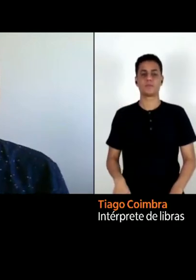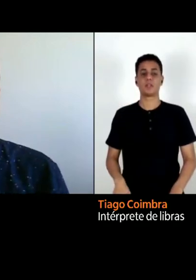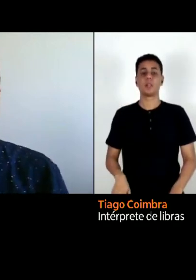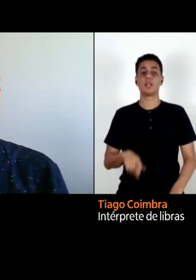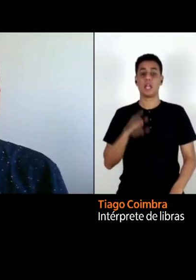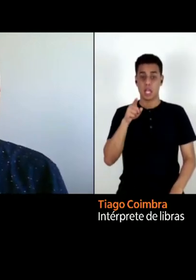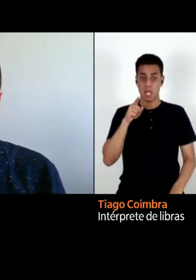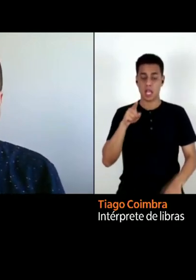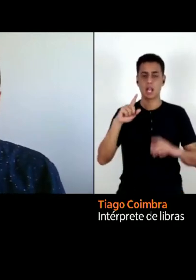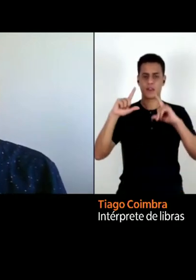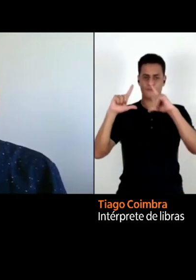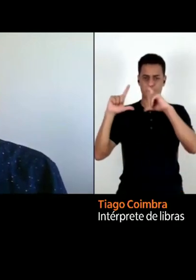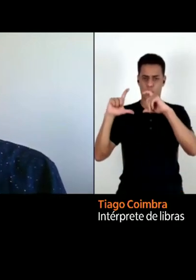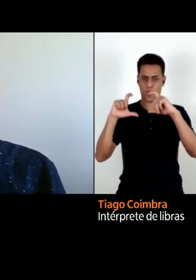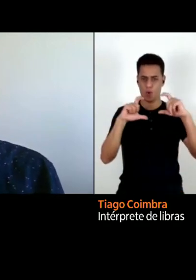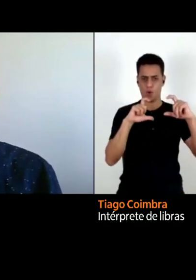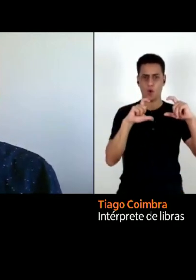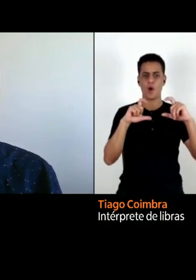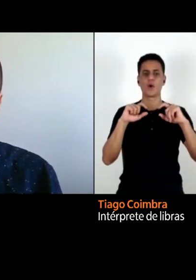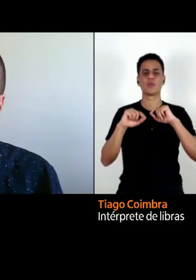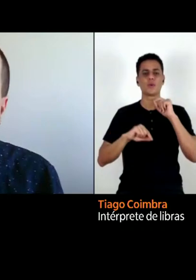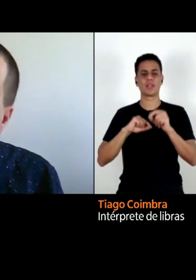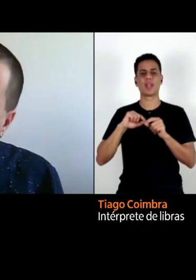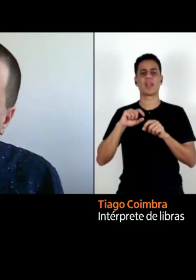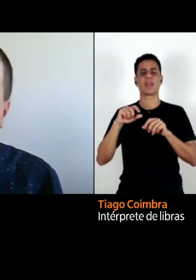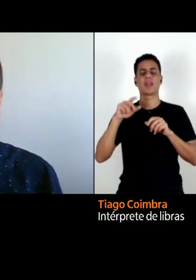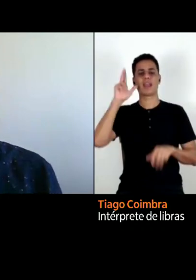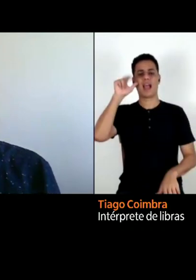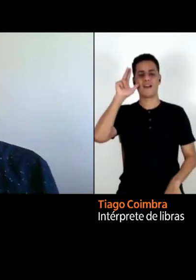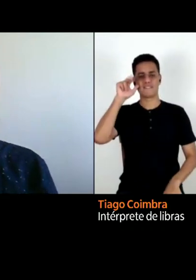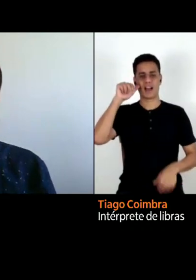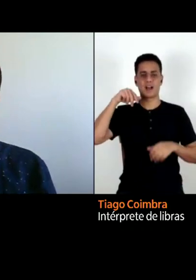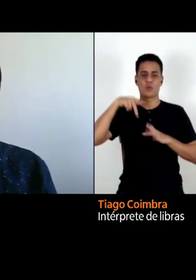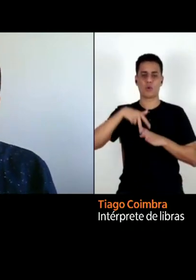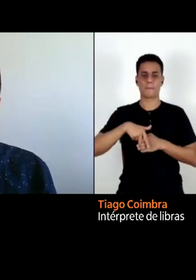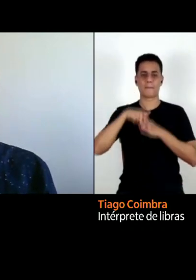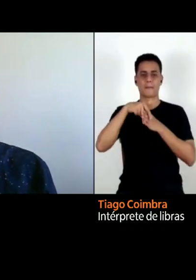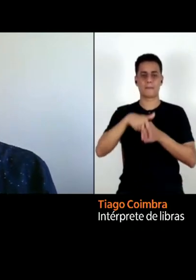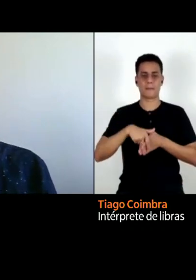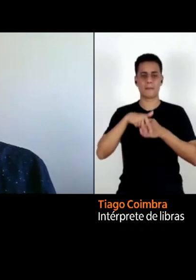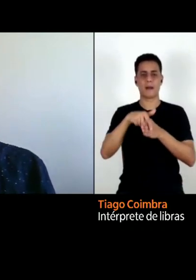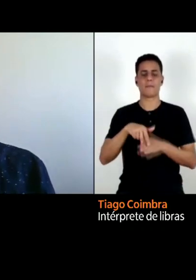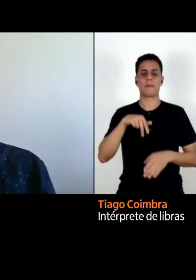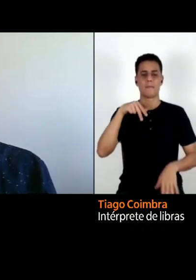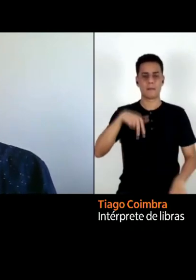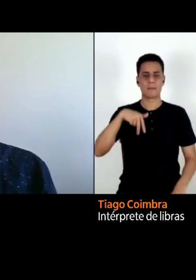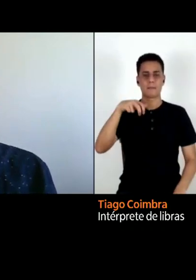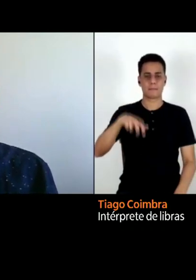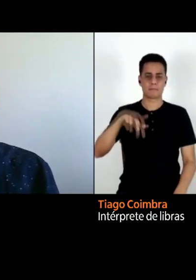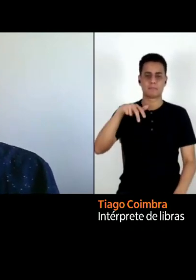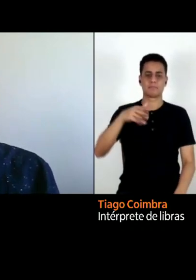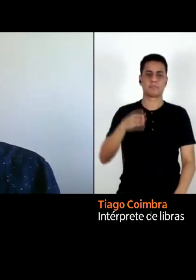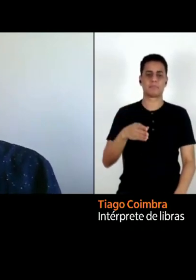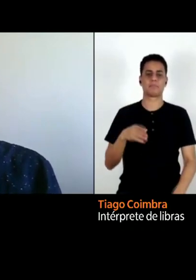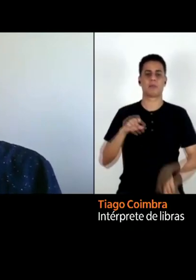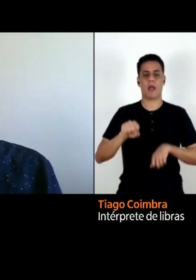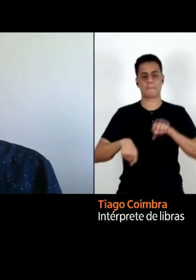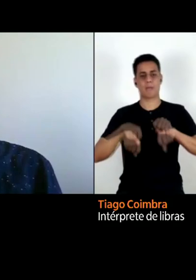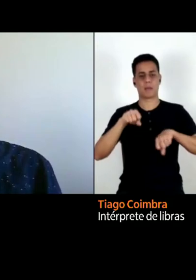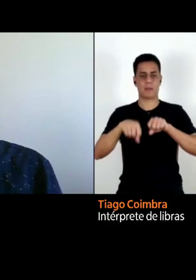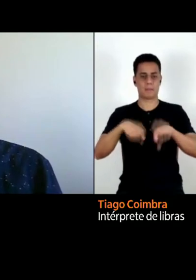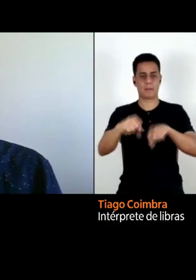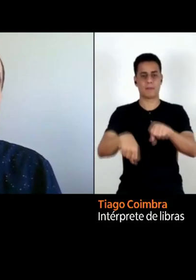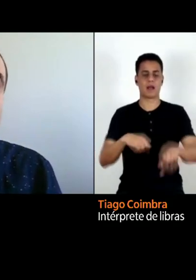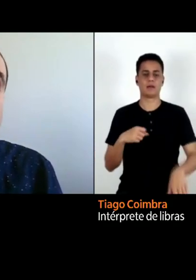cronofotografara O Trote do Cavalo em 1878. Na Inglaterra, o cinema começou com Um